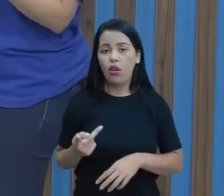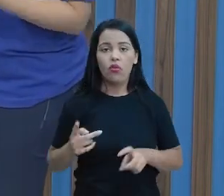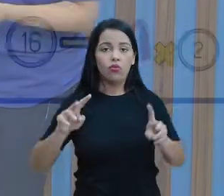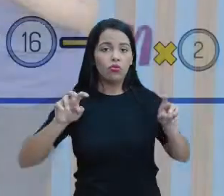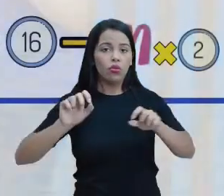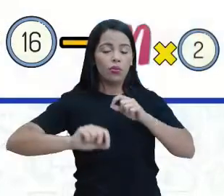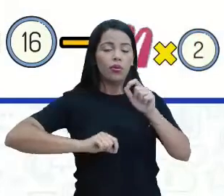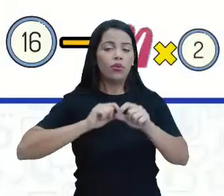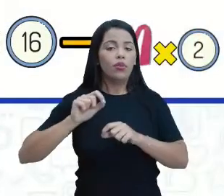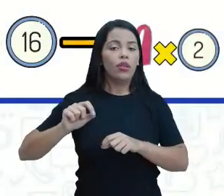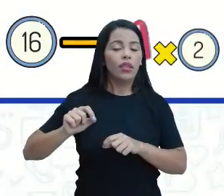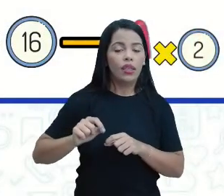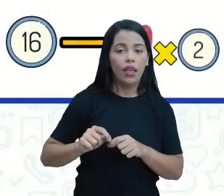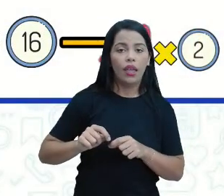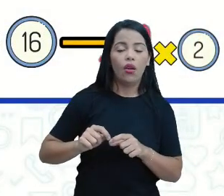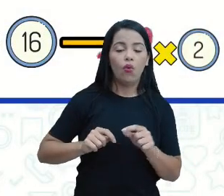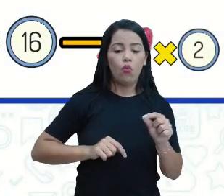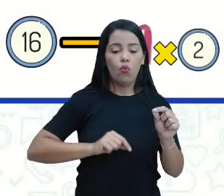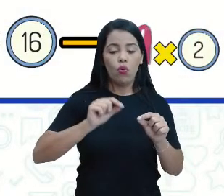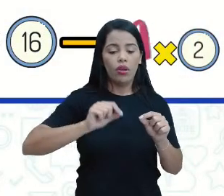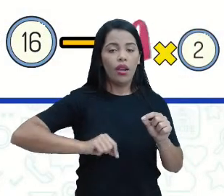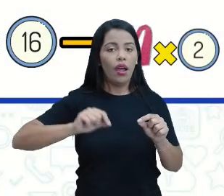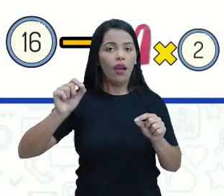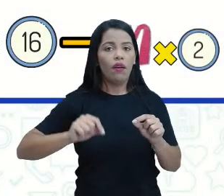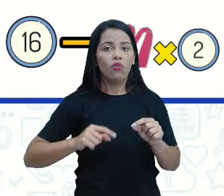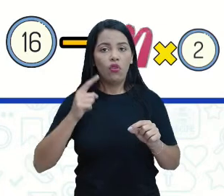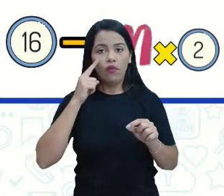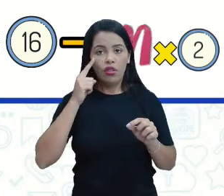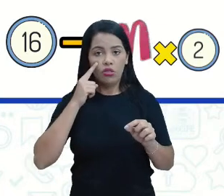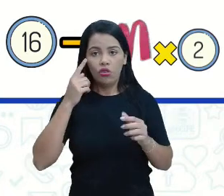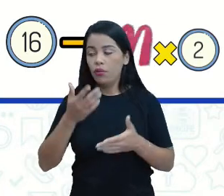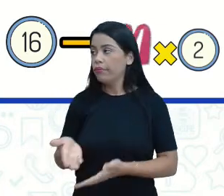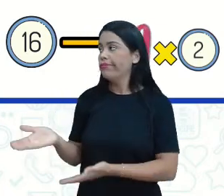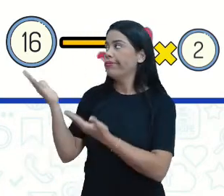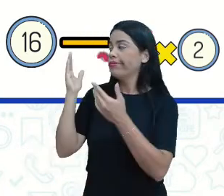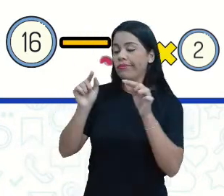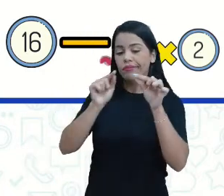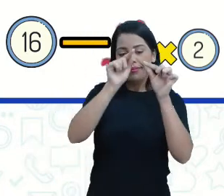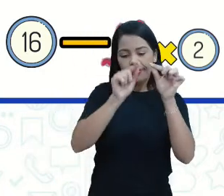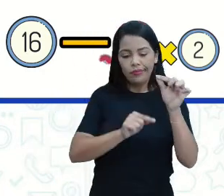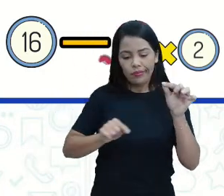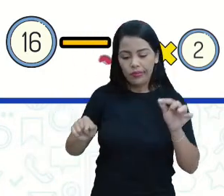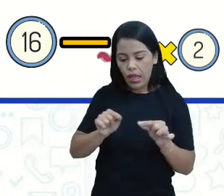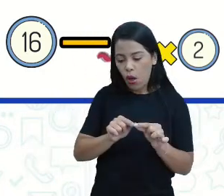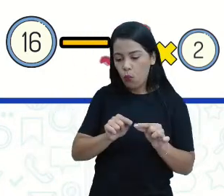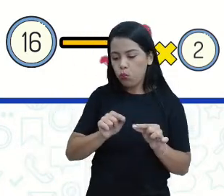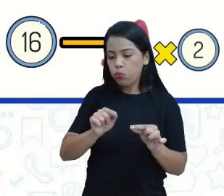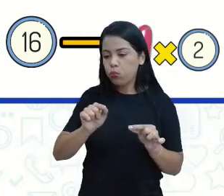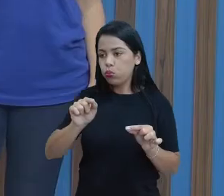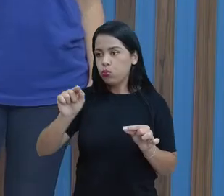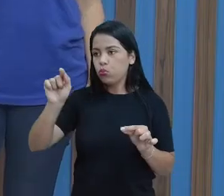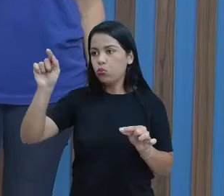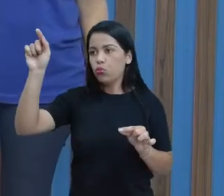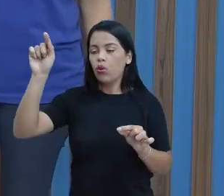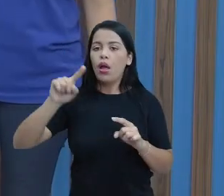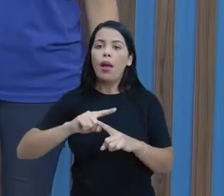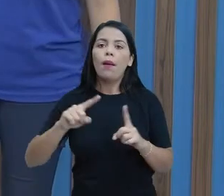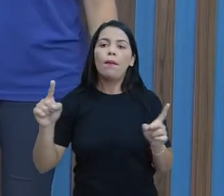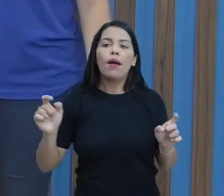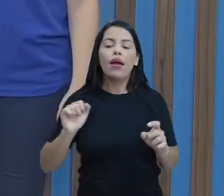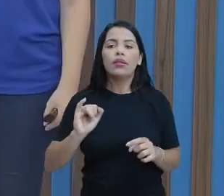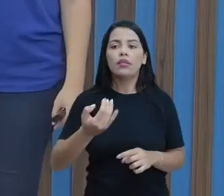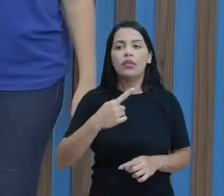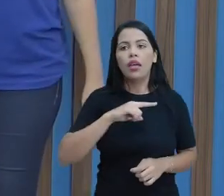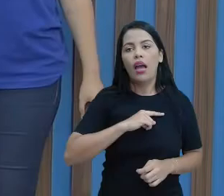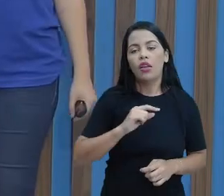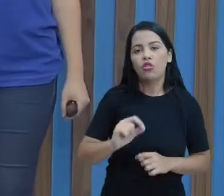os pãezinhos e a farinha e o gráfico está aumentando. Mas e no caso, se a gente for olhar o dos baldes agora? Eu poderia fazer